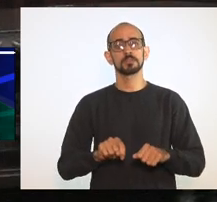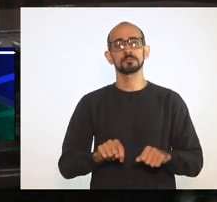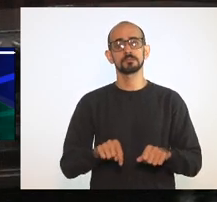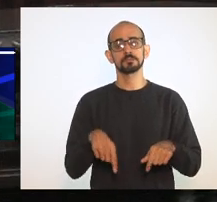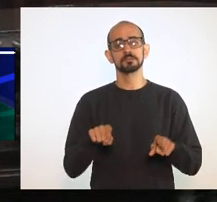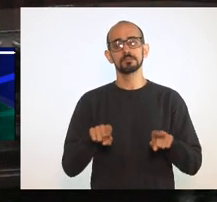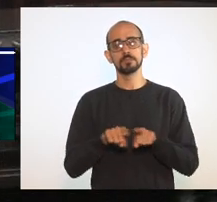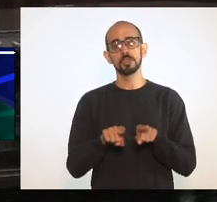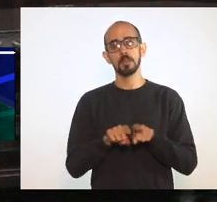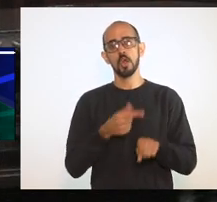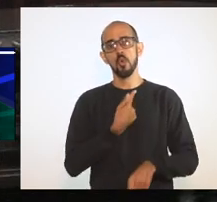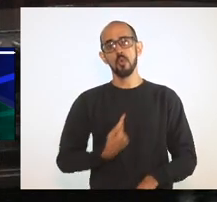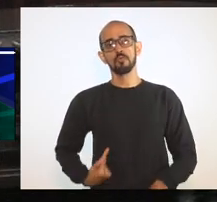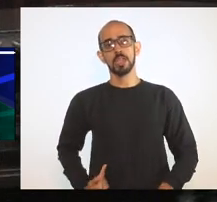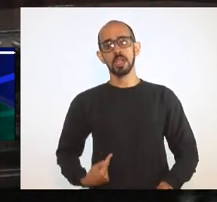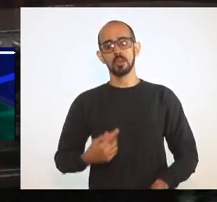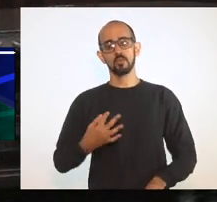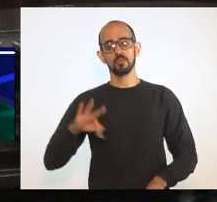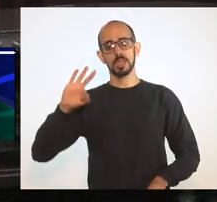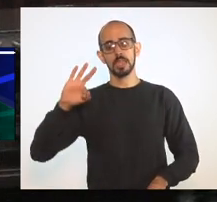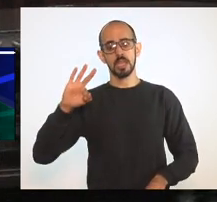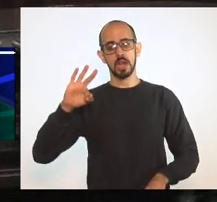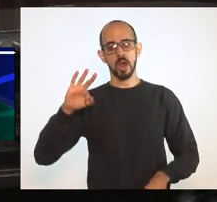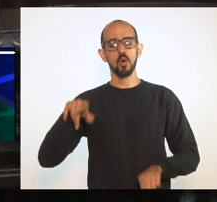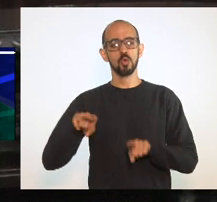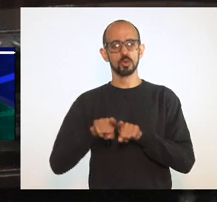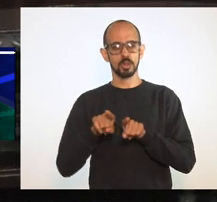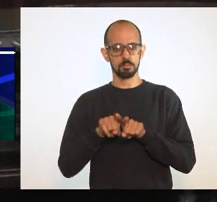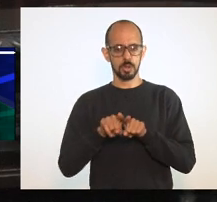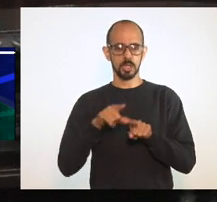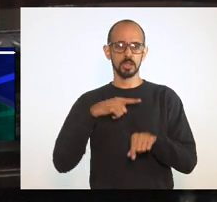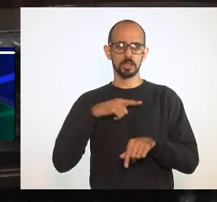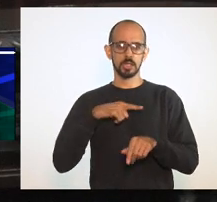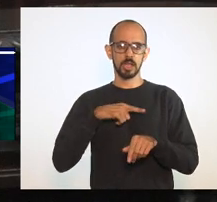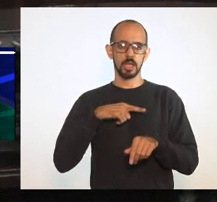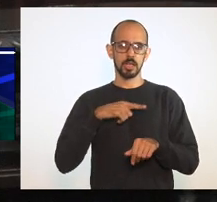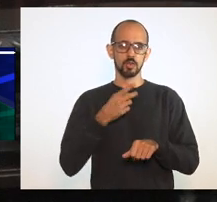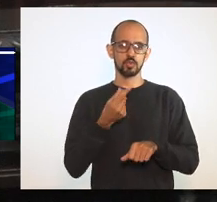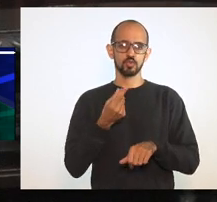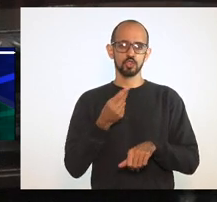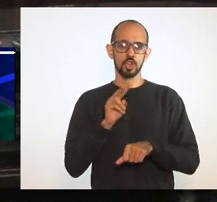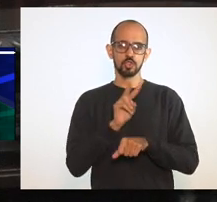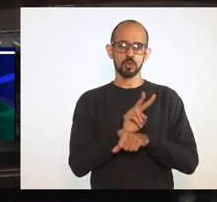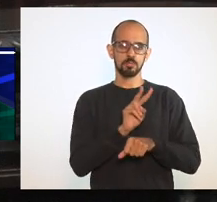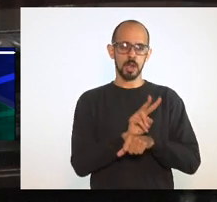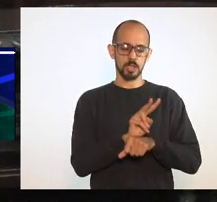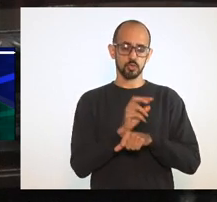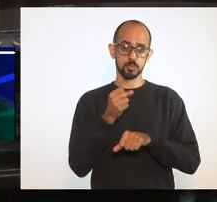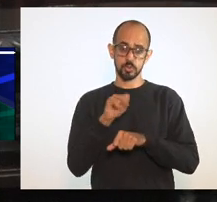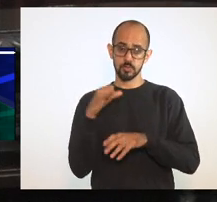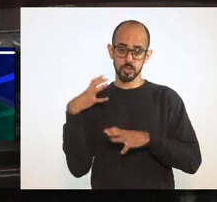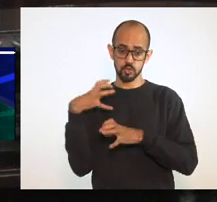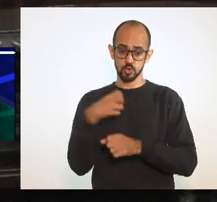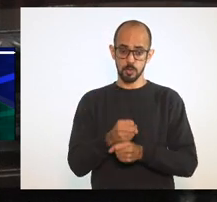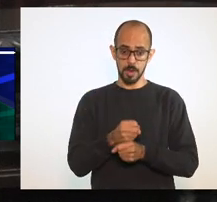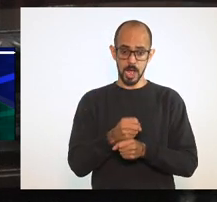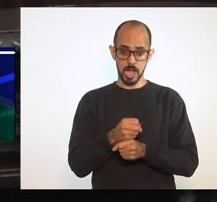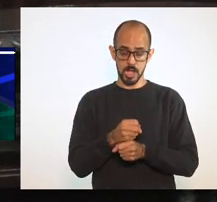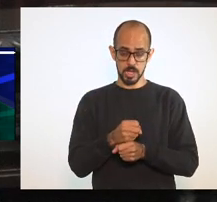próprio governo federal toma ali um pouco do empréstimo dos royalties. Se você somar